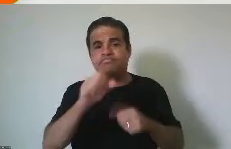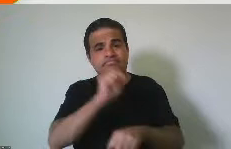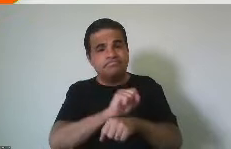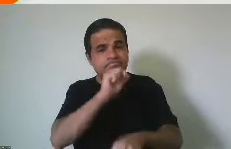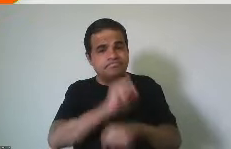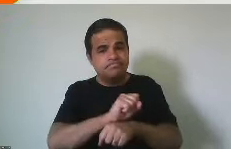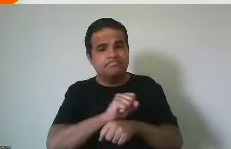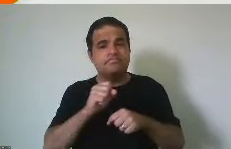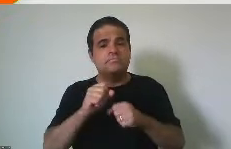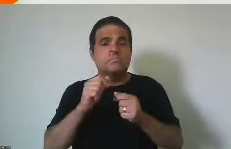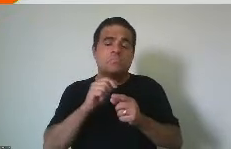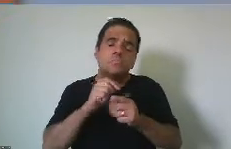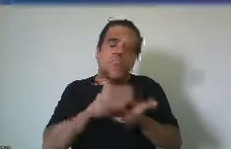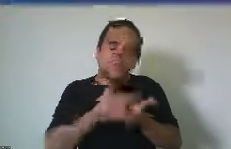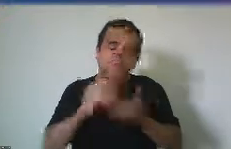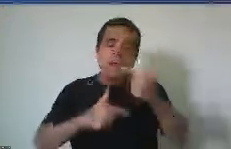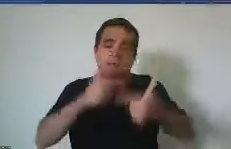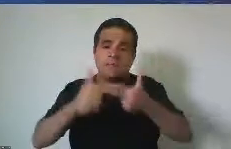começar